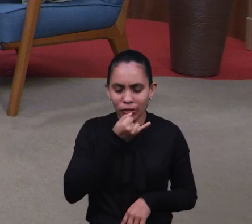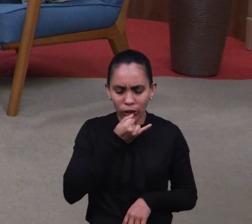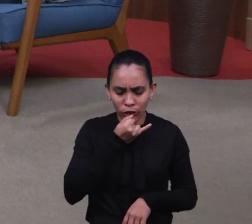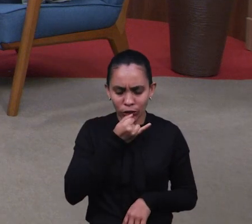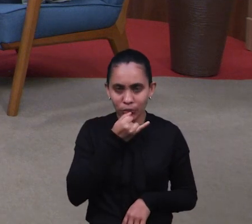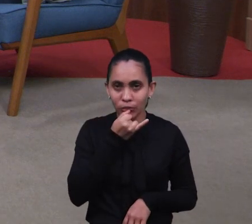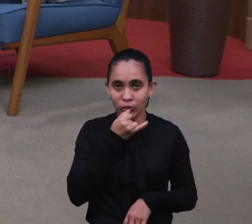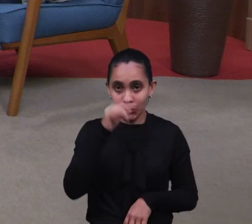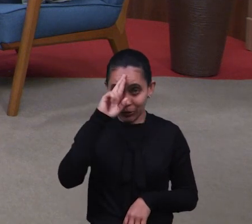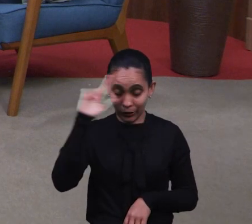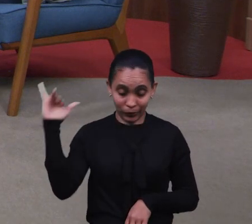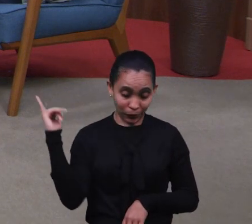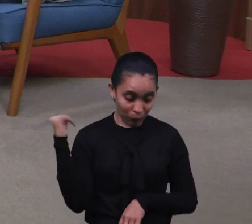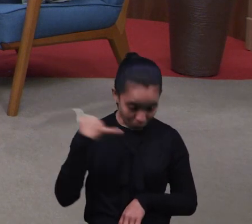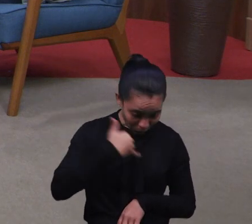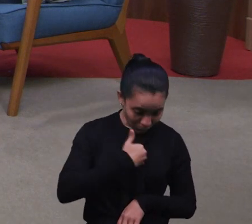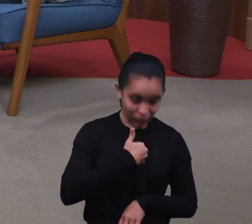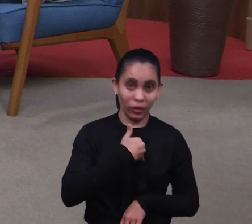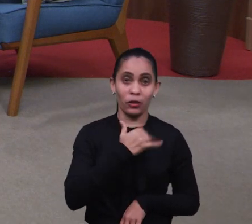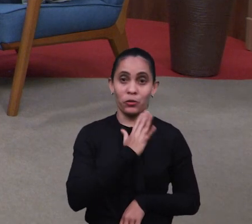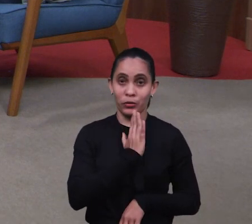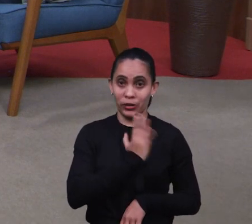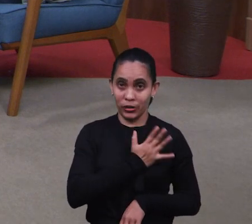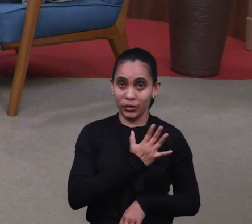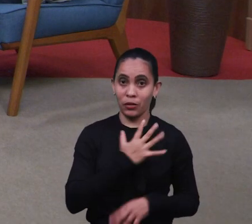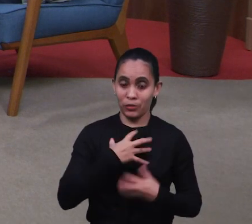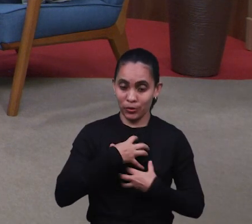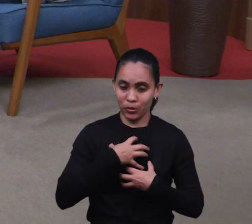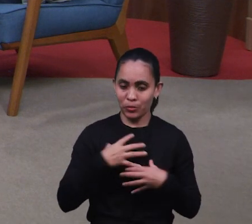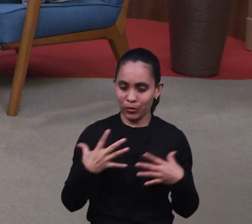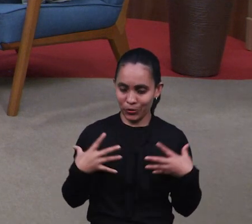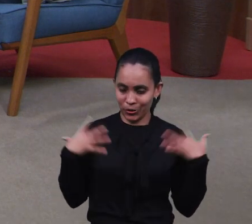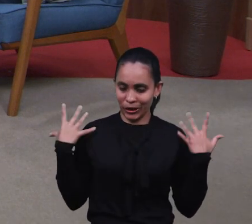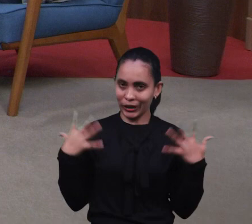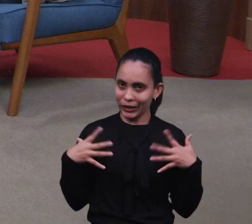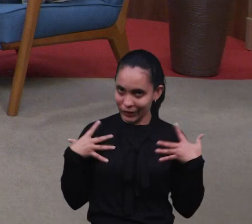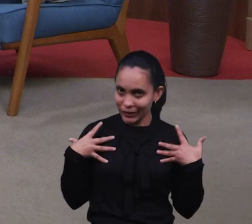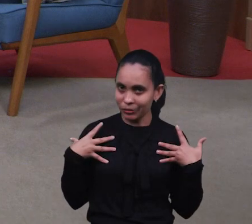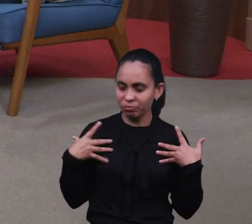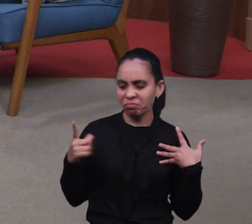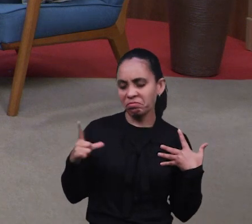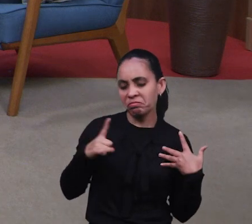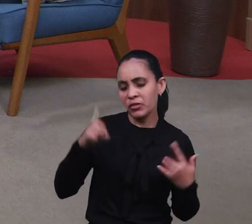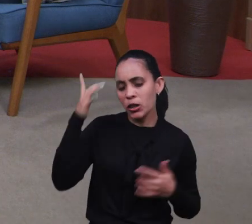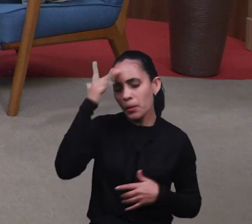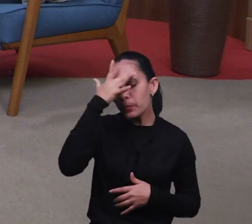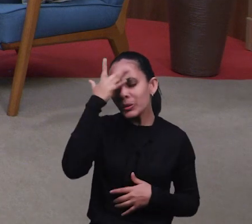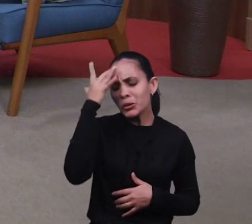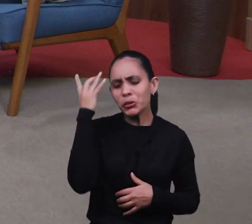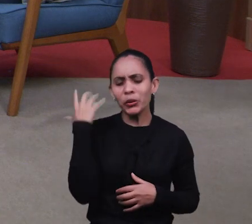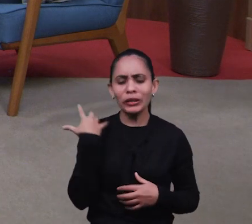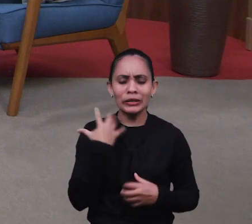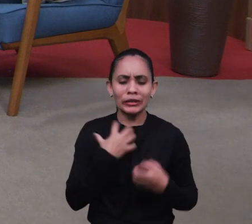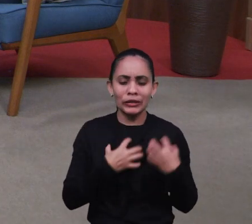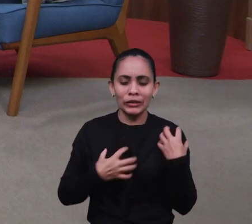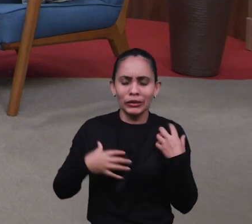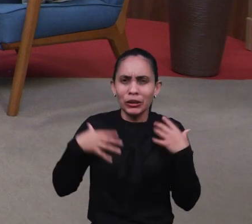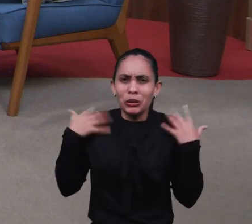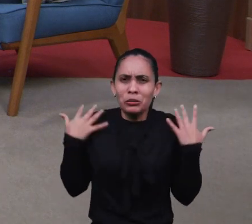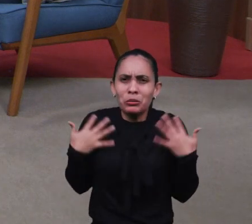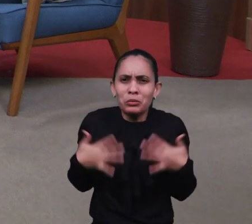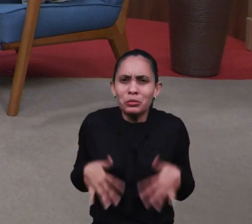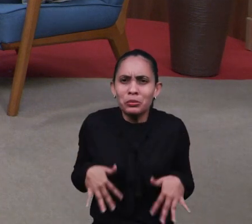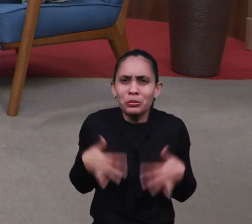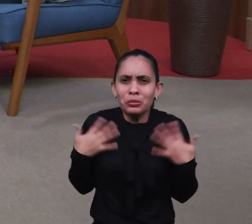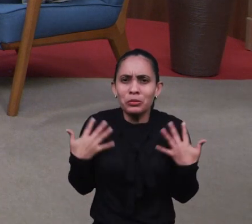O Senhor tem uma palavra que traz alegria para ela. A pessoa está desesperada, o Senhor